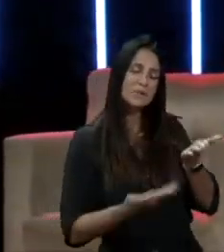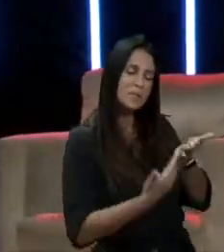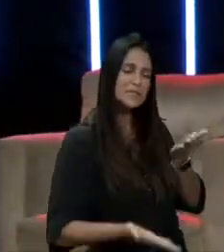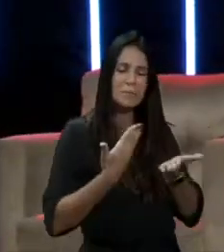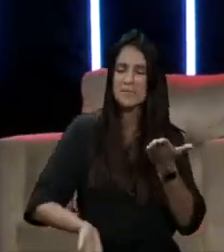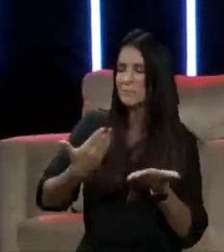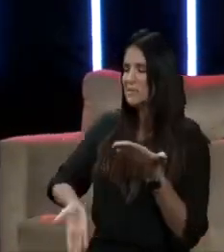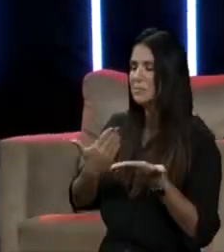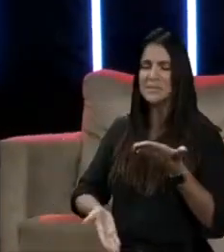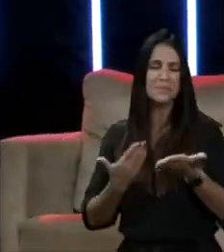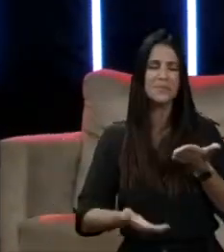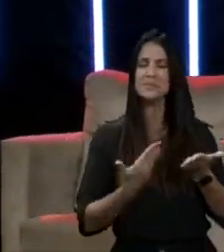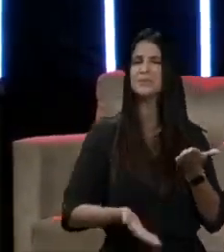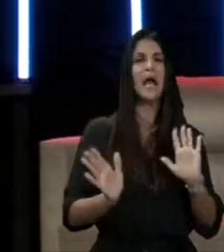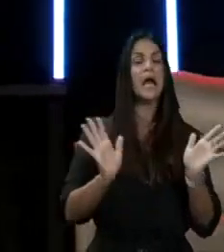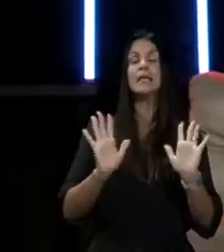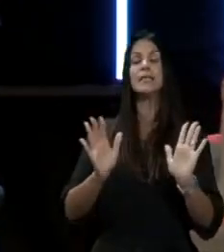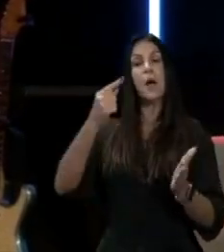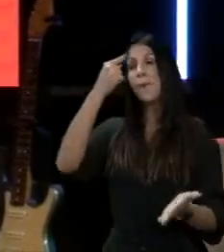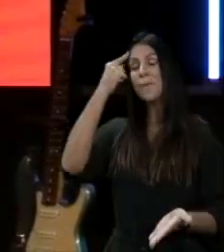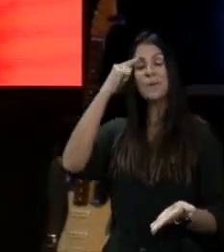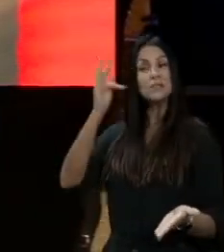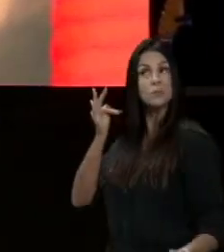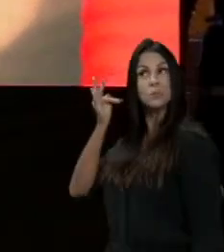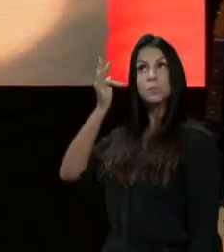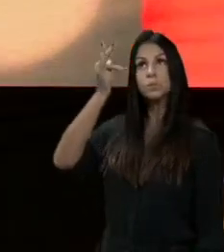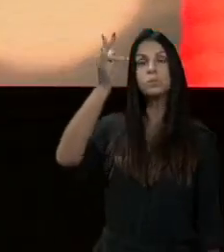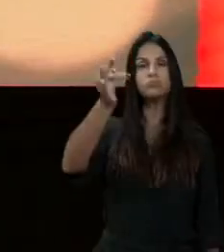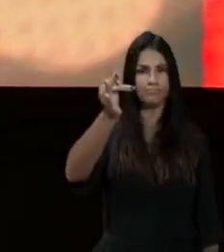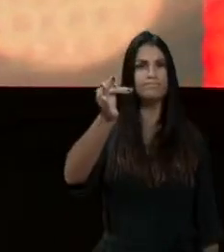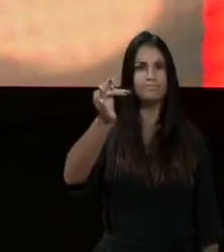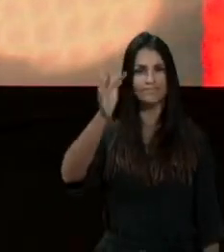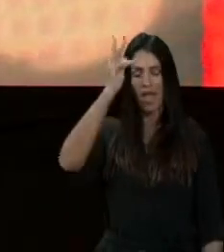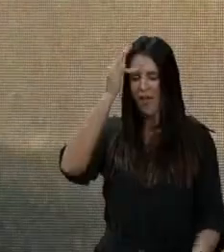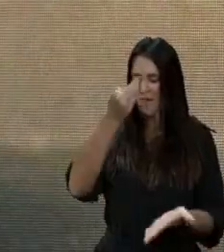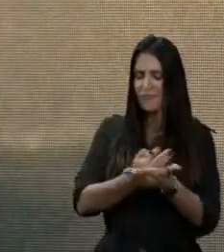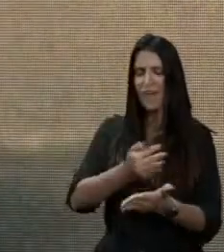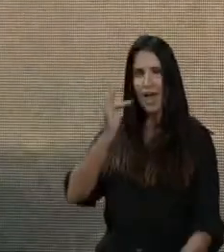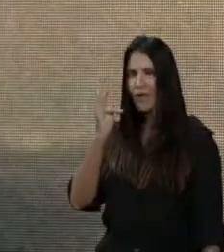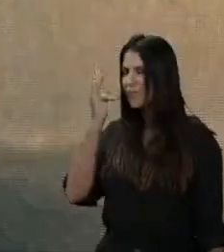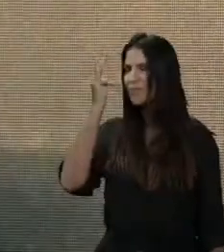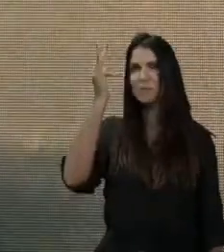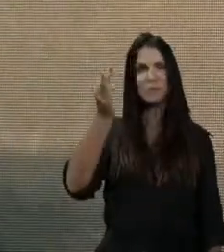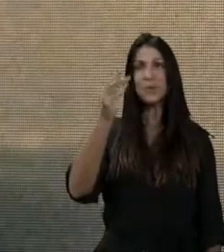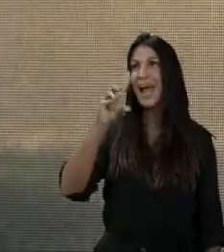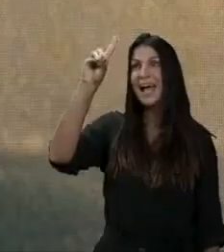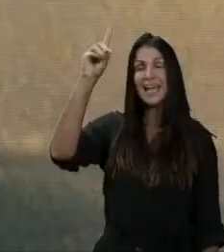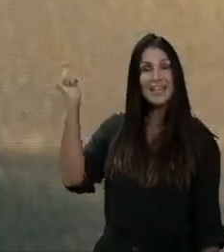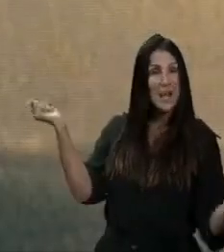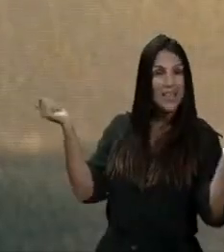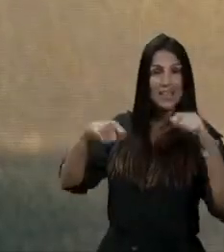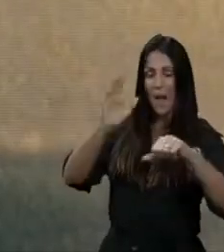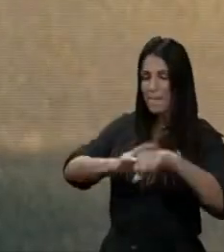na pedir para eles a sua maioria do passado havia do Futuro Deus te dá um milhão de vezes